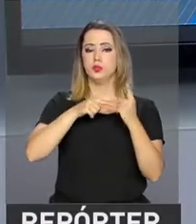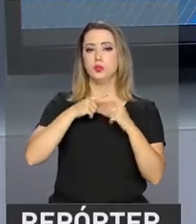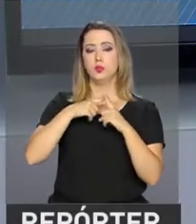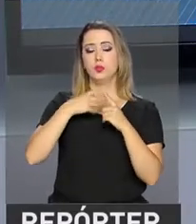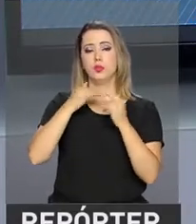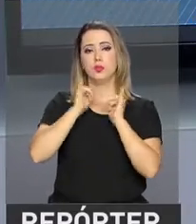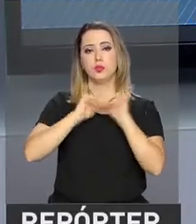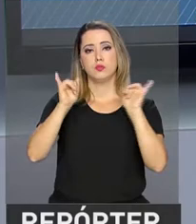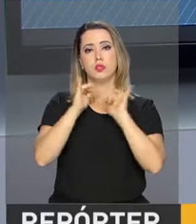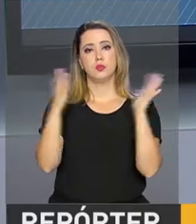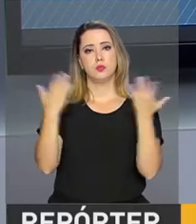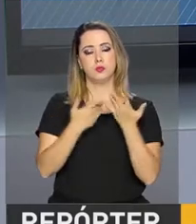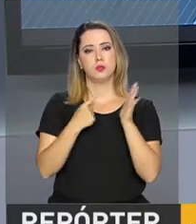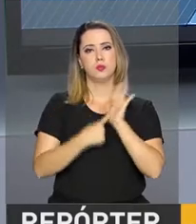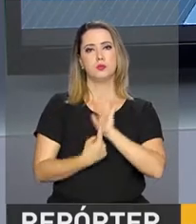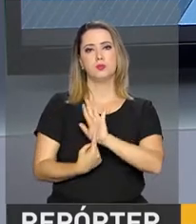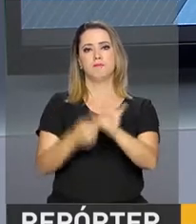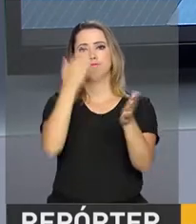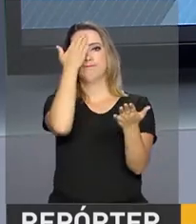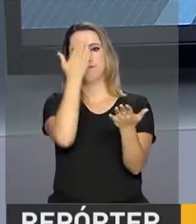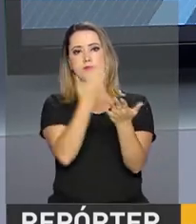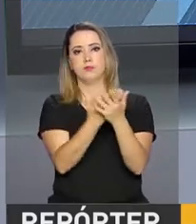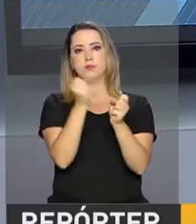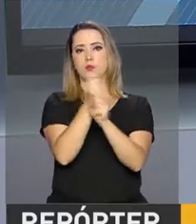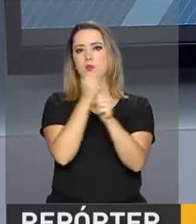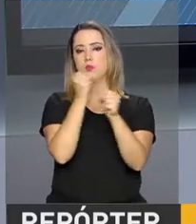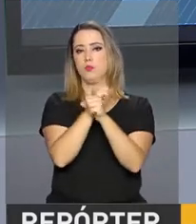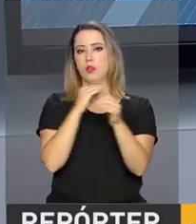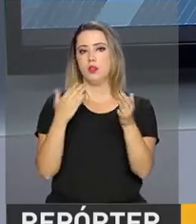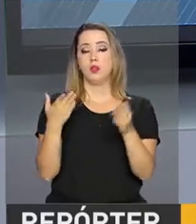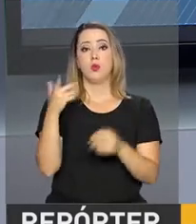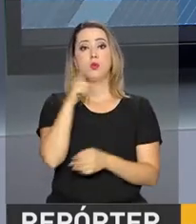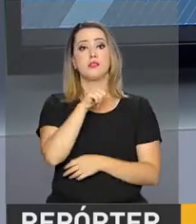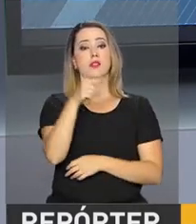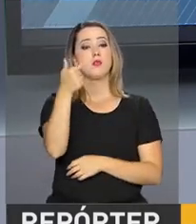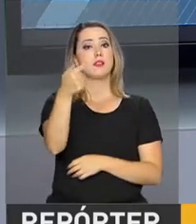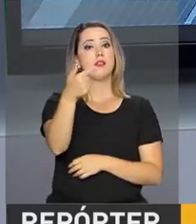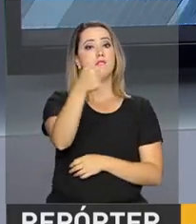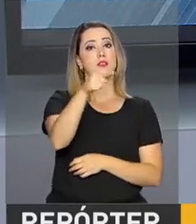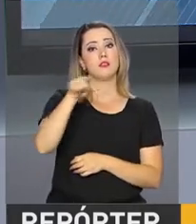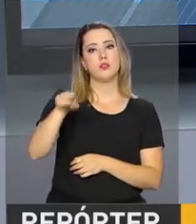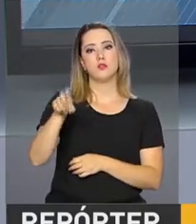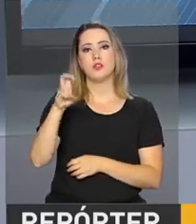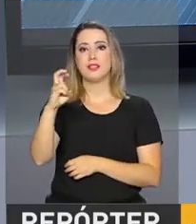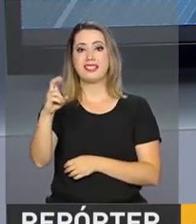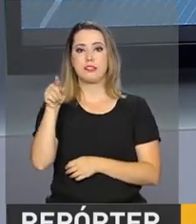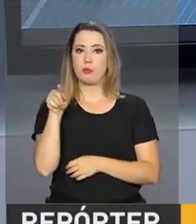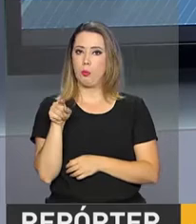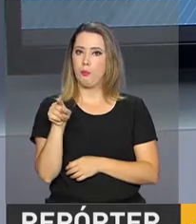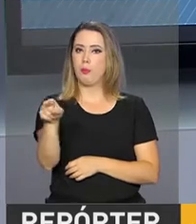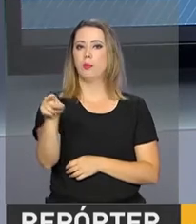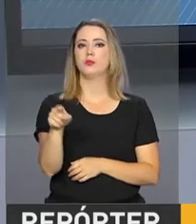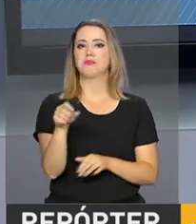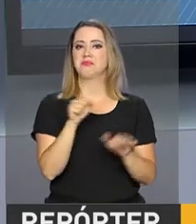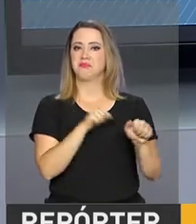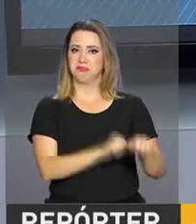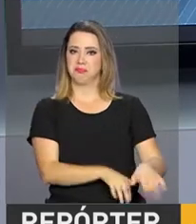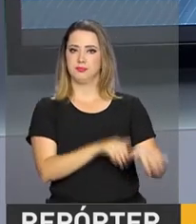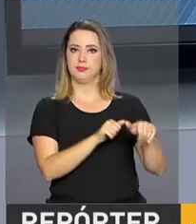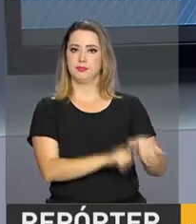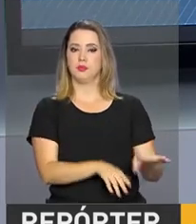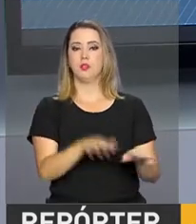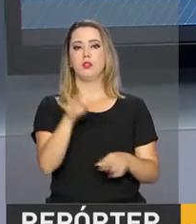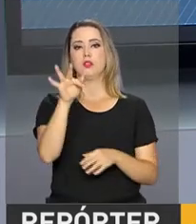divulgado hoje mostra que o índice de confiança da construção chegou a 77,5 pontos em setembro segundo a fundação